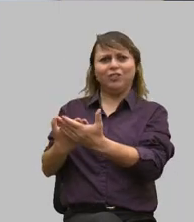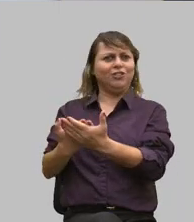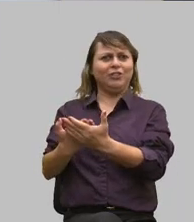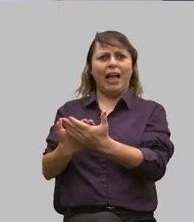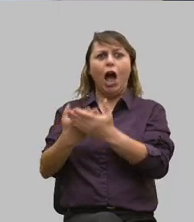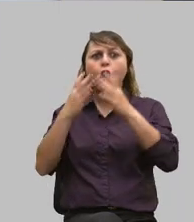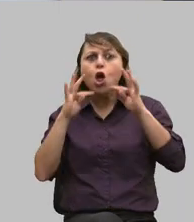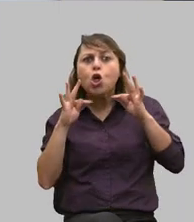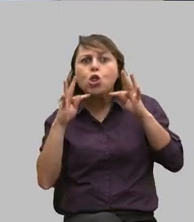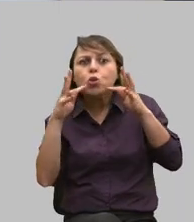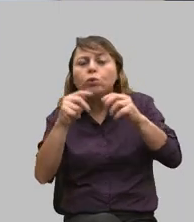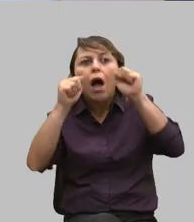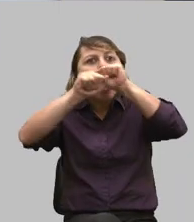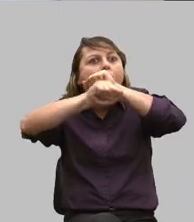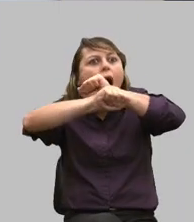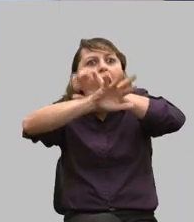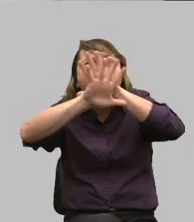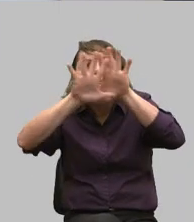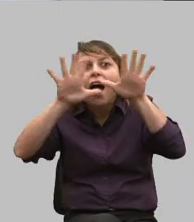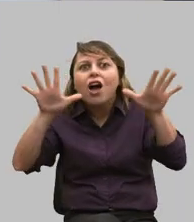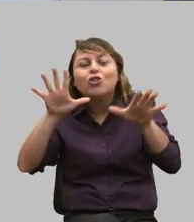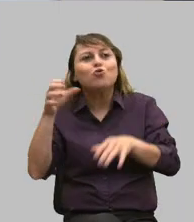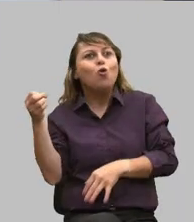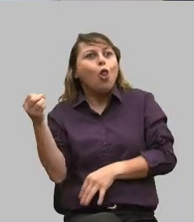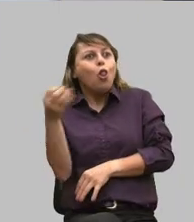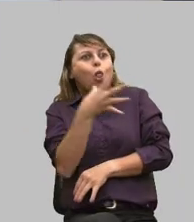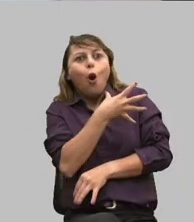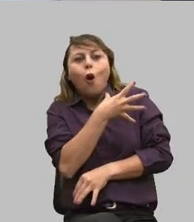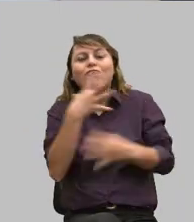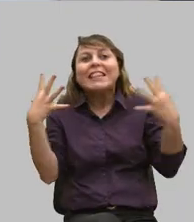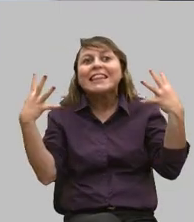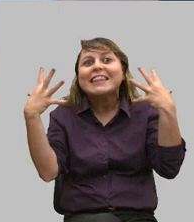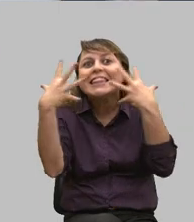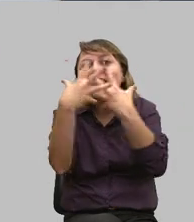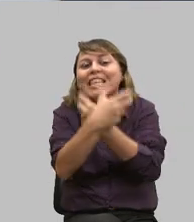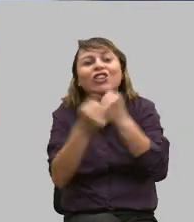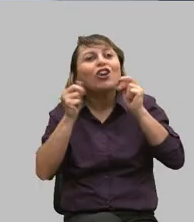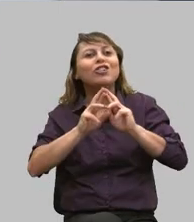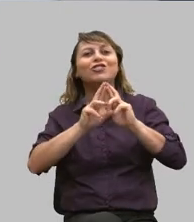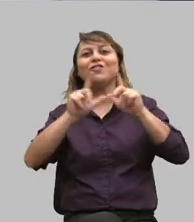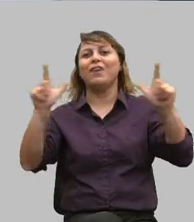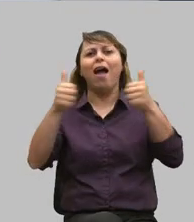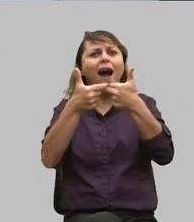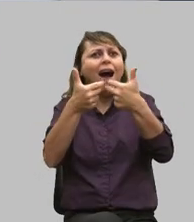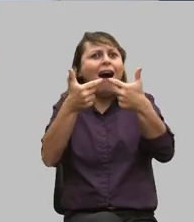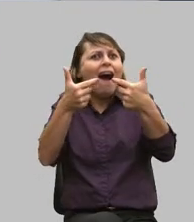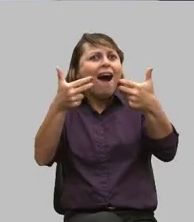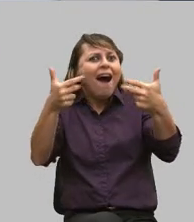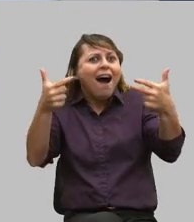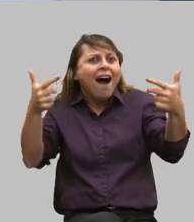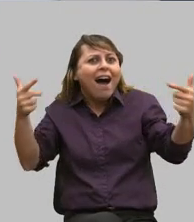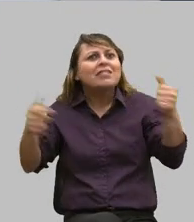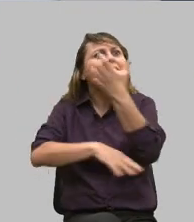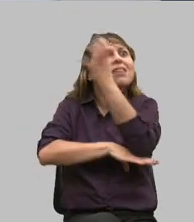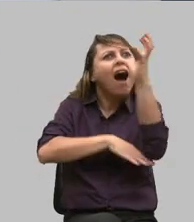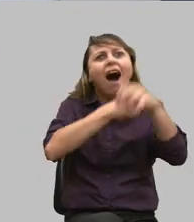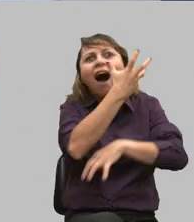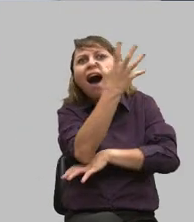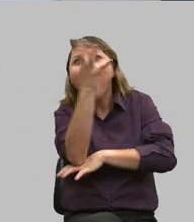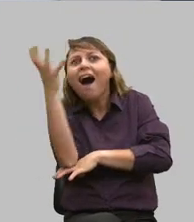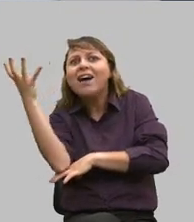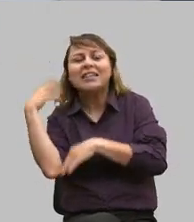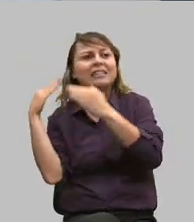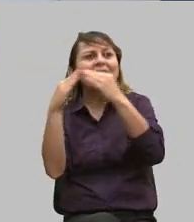tudo era uma clareza tudo novo e lindo e diferente as coisas as árvores as caras das